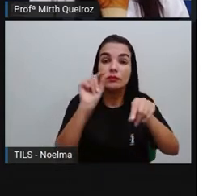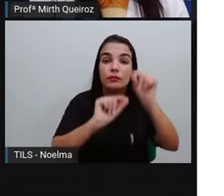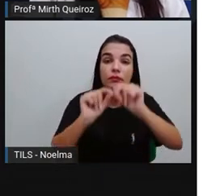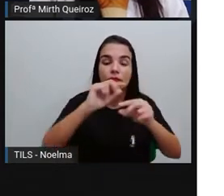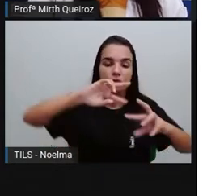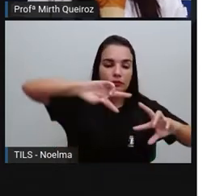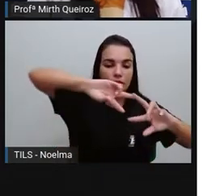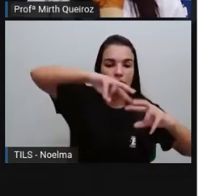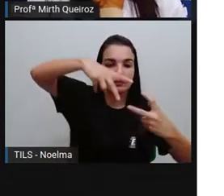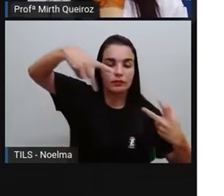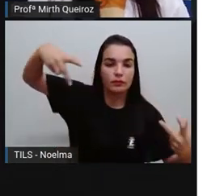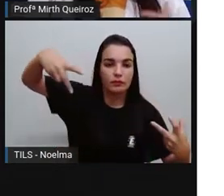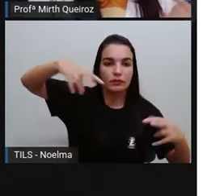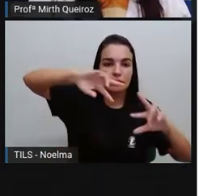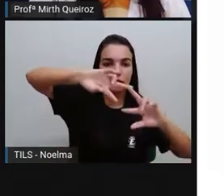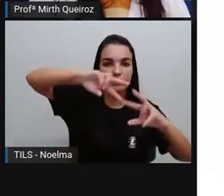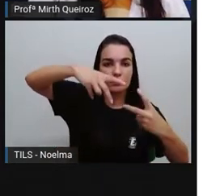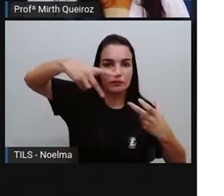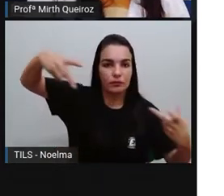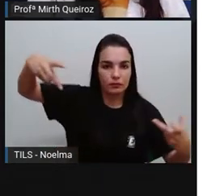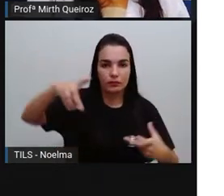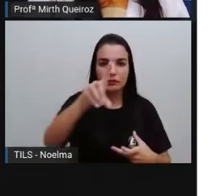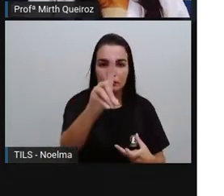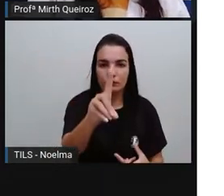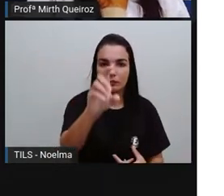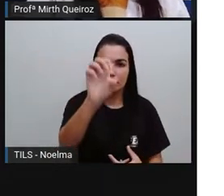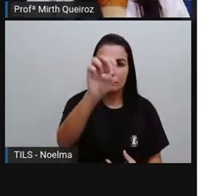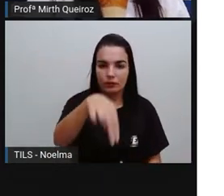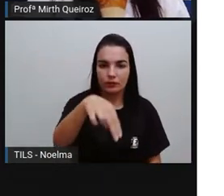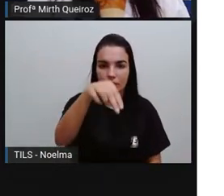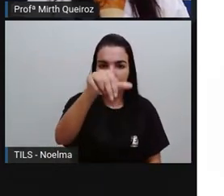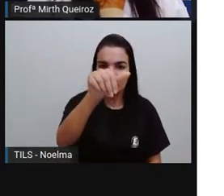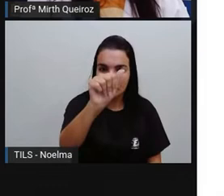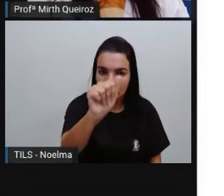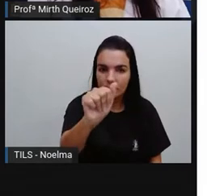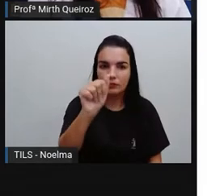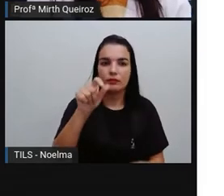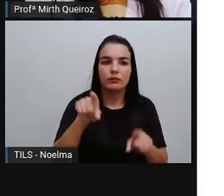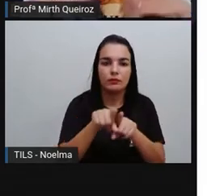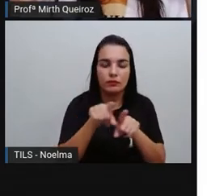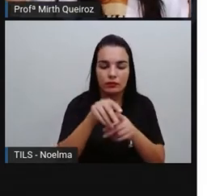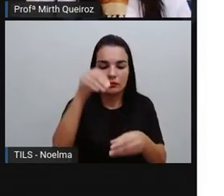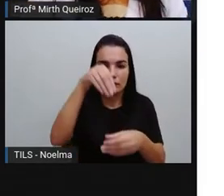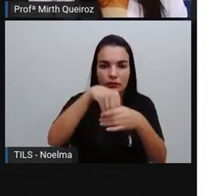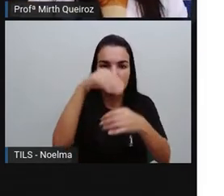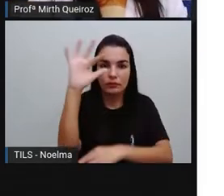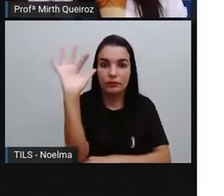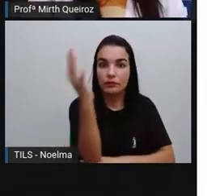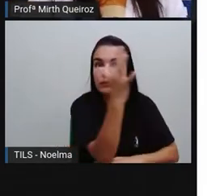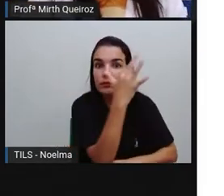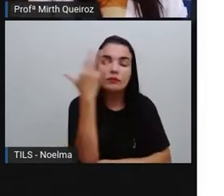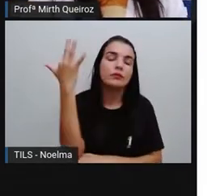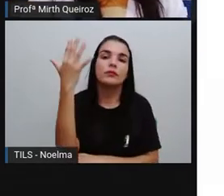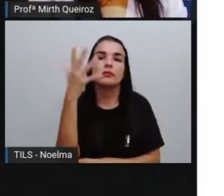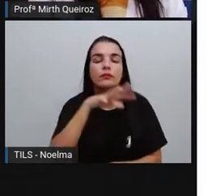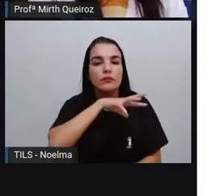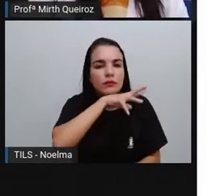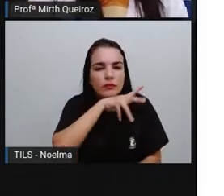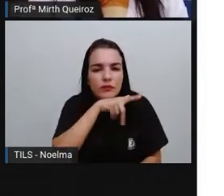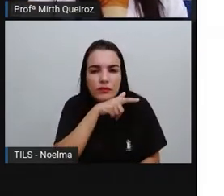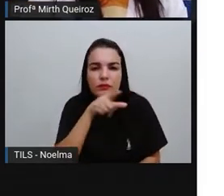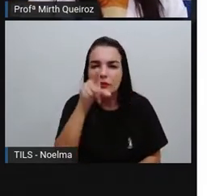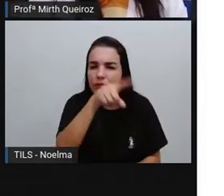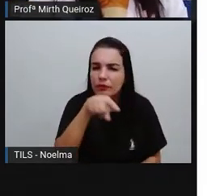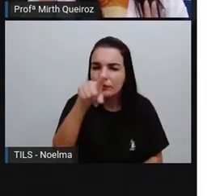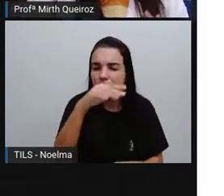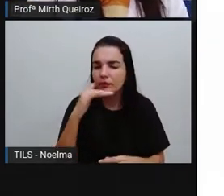são identificados nas espécies, né, o DNA dos animais, das plantas, dos micro-organismos, que quando vocês forem maiorzinhos, né, vocês